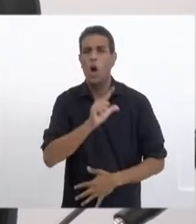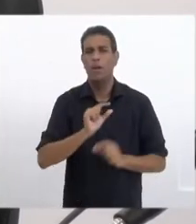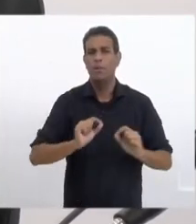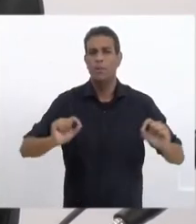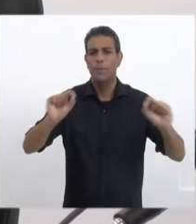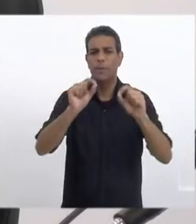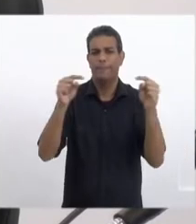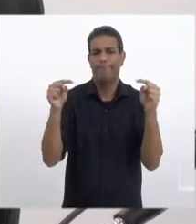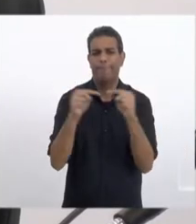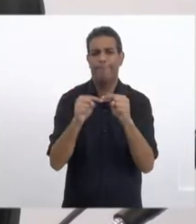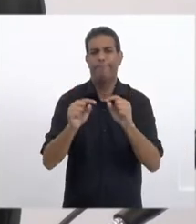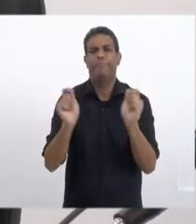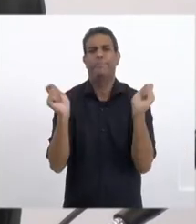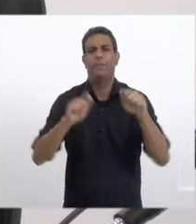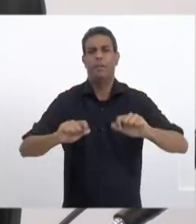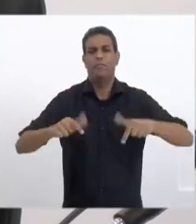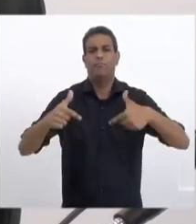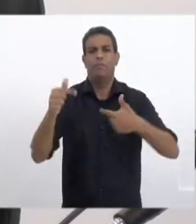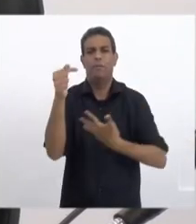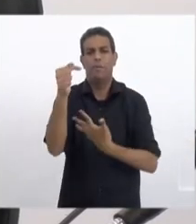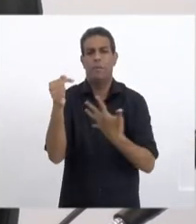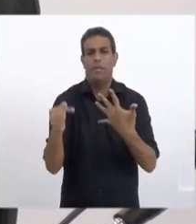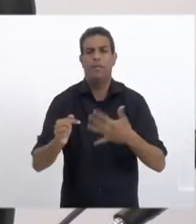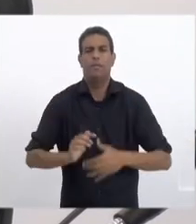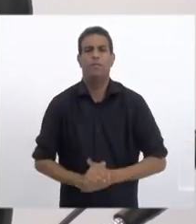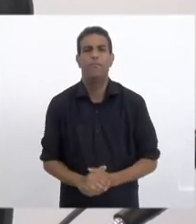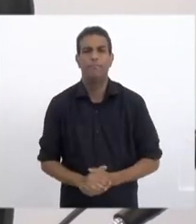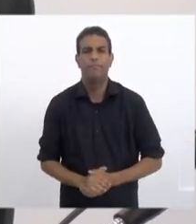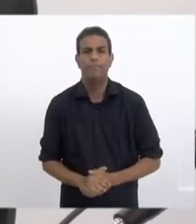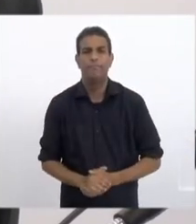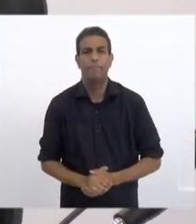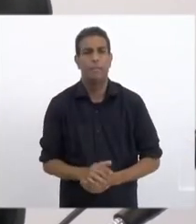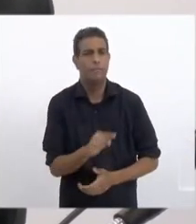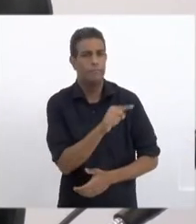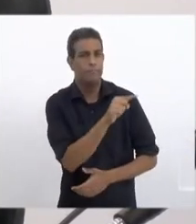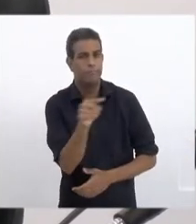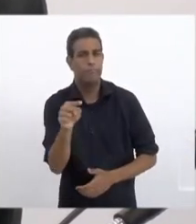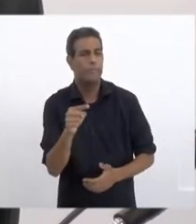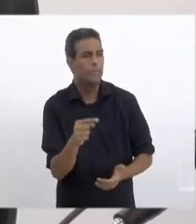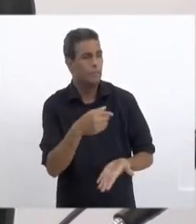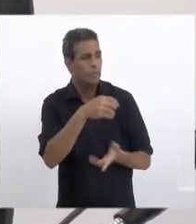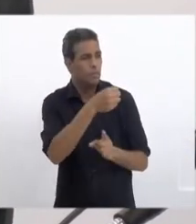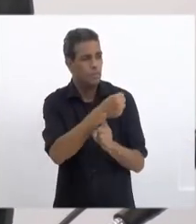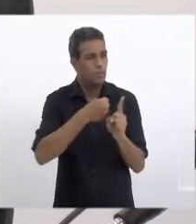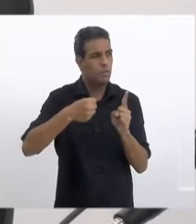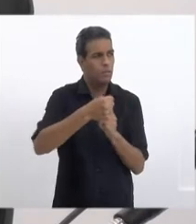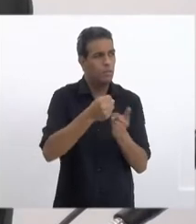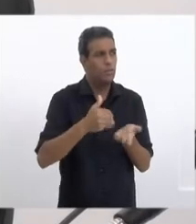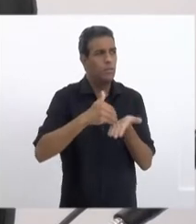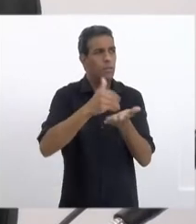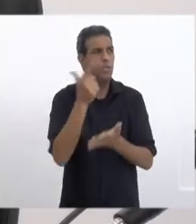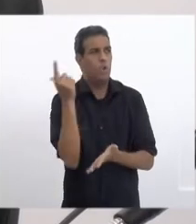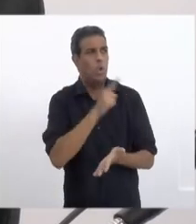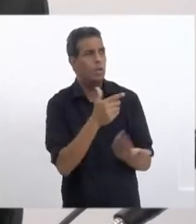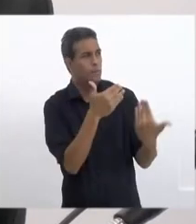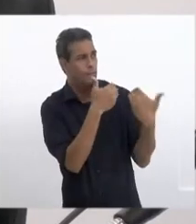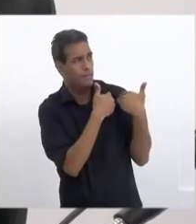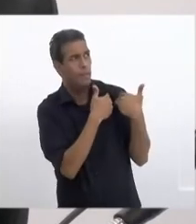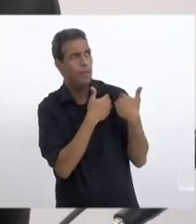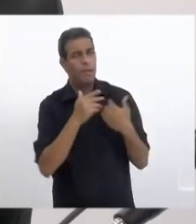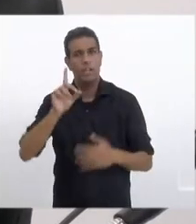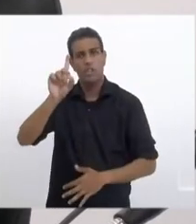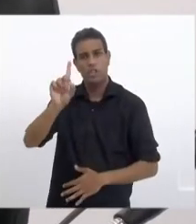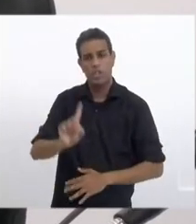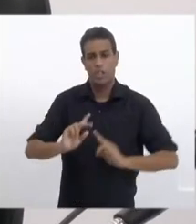que elaboram e executam as políticas públicas. A Secretaria de Saúde, naturalmente, é responsável pela rede de